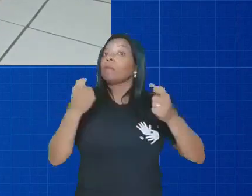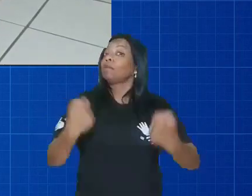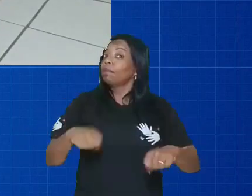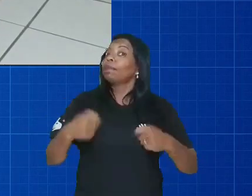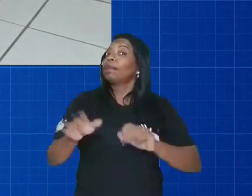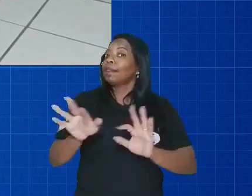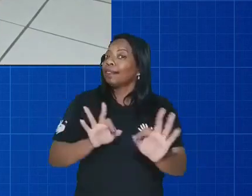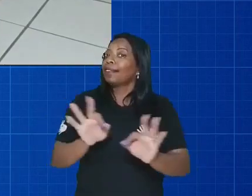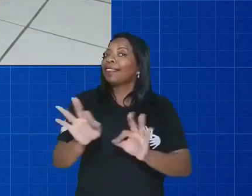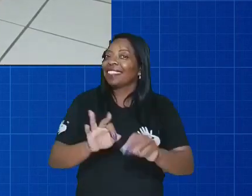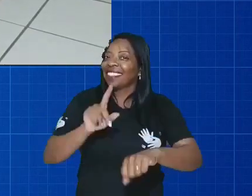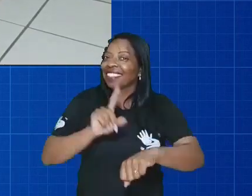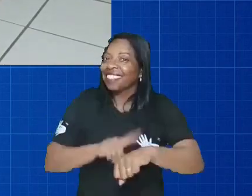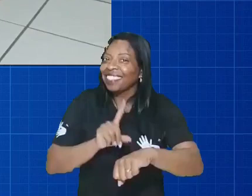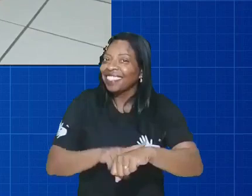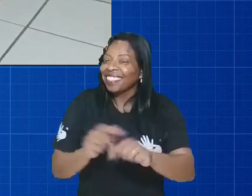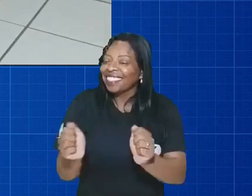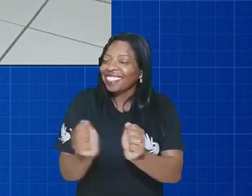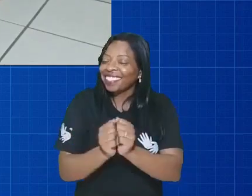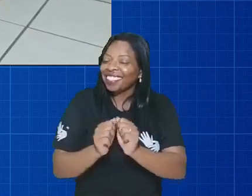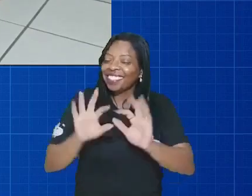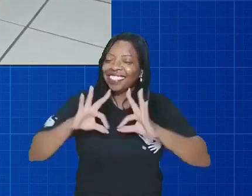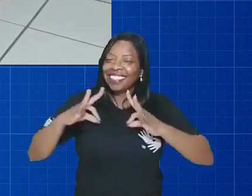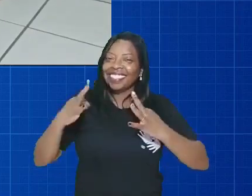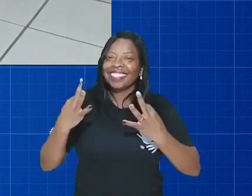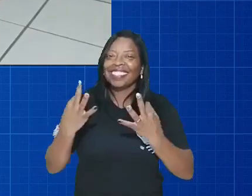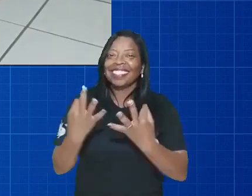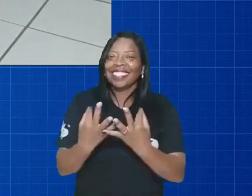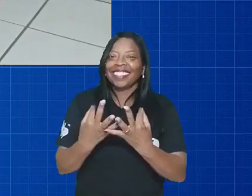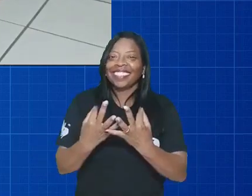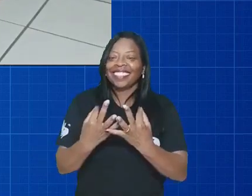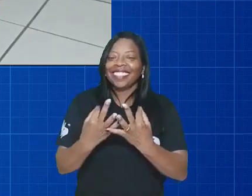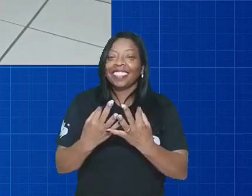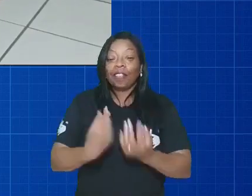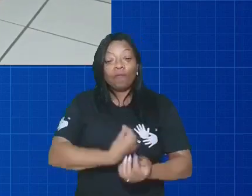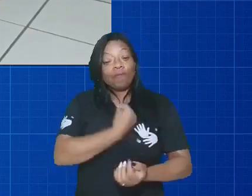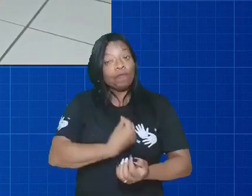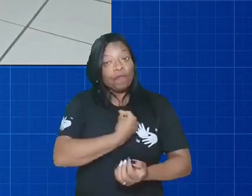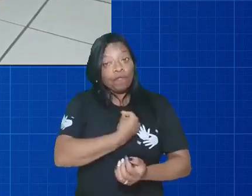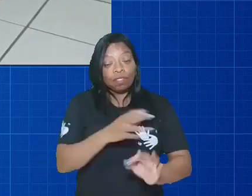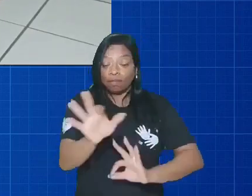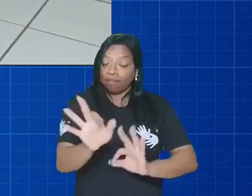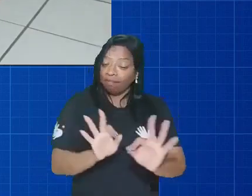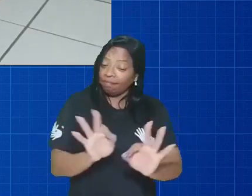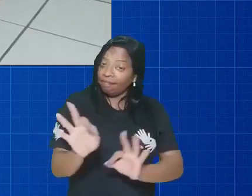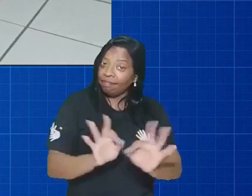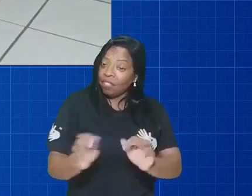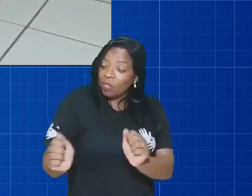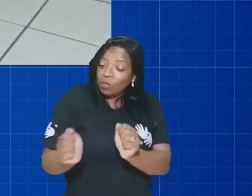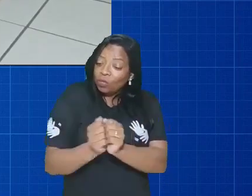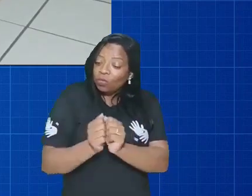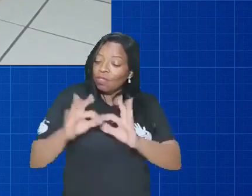Então, assim, manter uma rotina bem organizada, tá? Estejam junto com seus filhos,